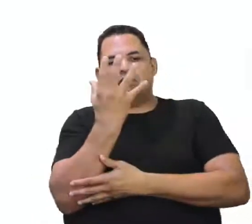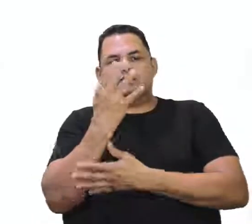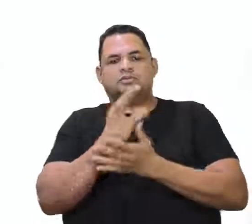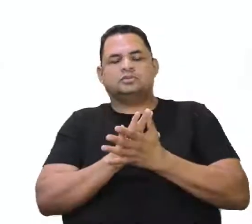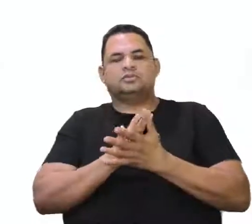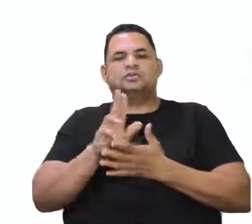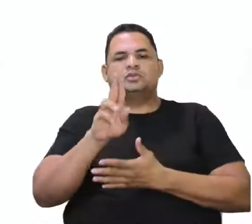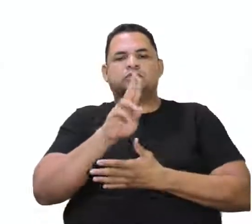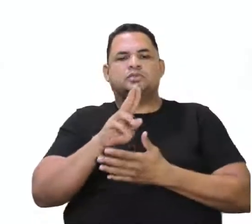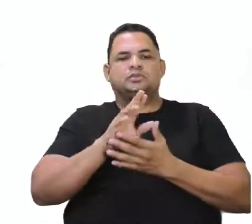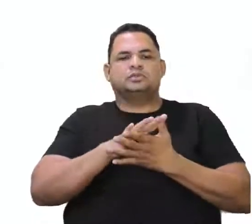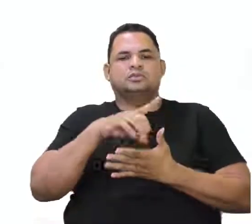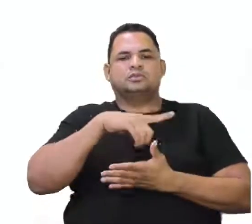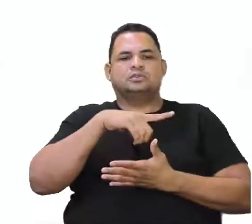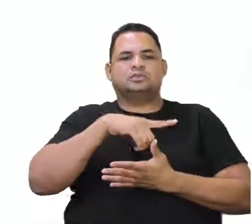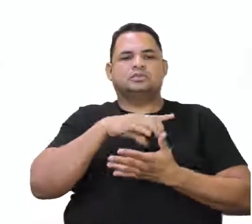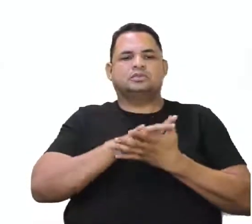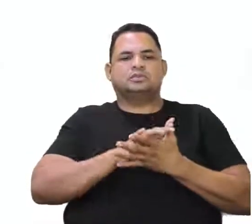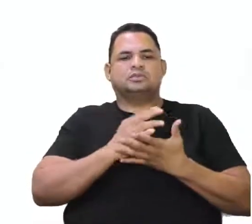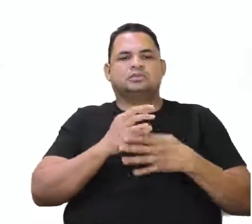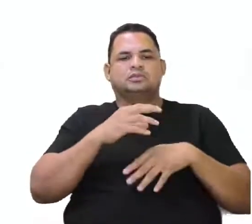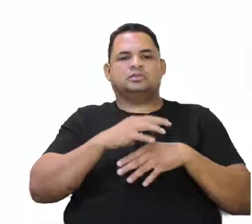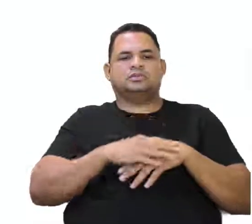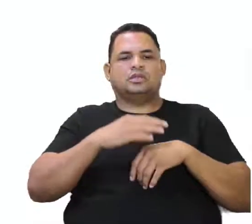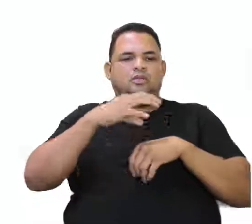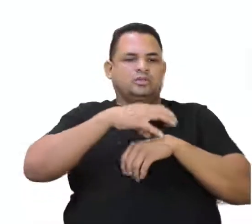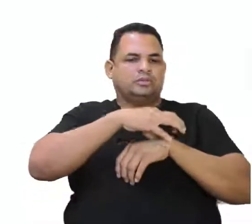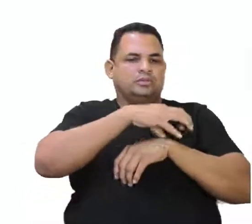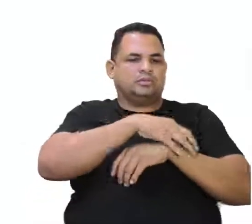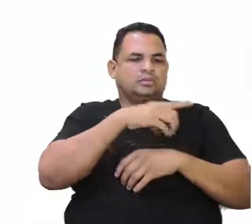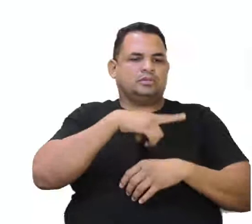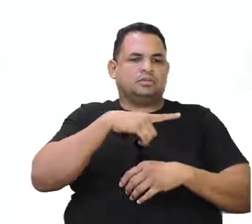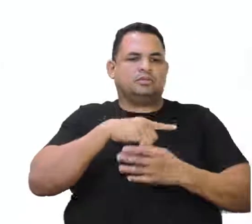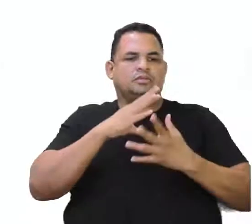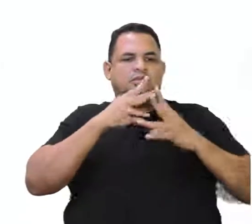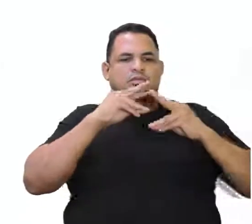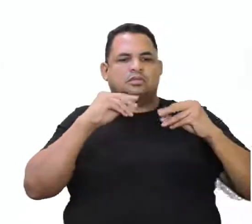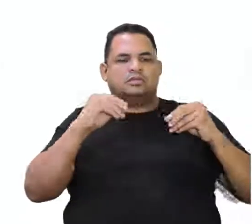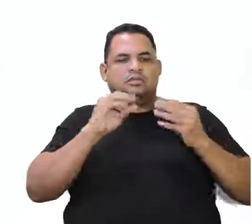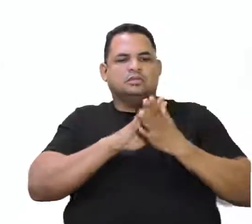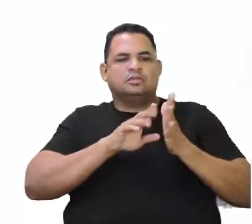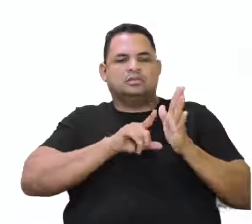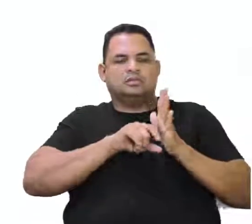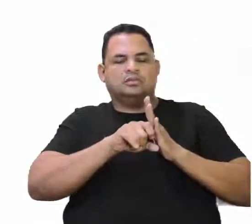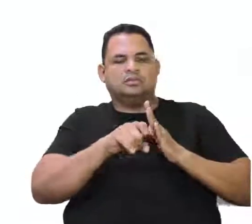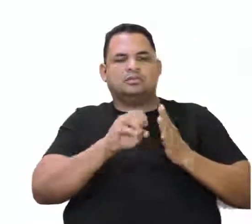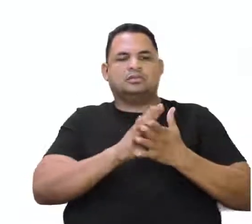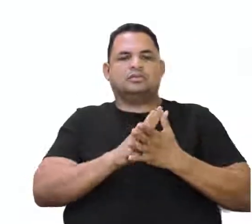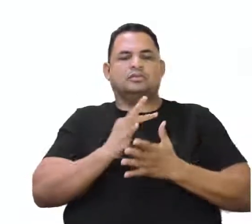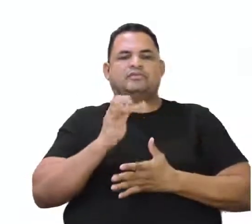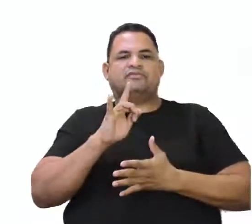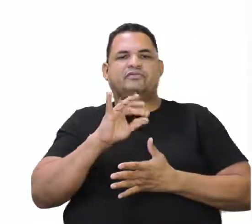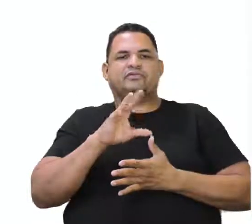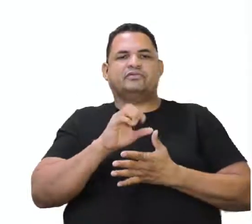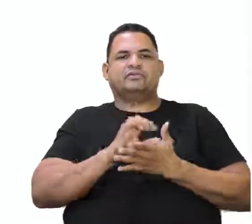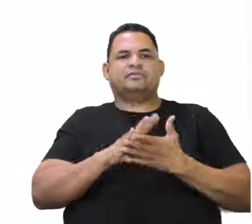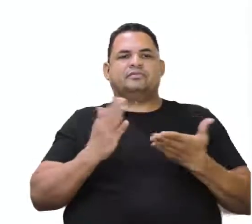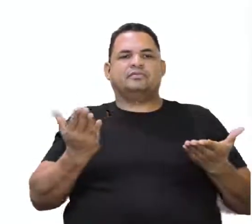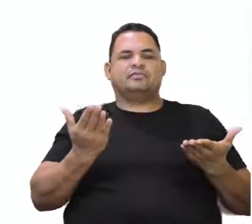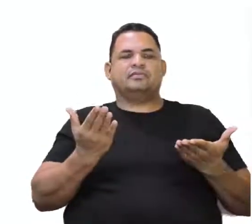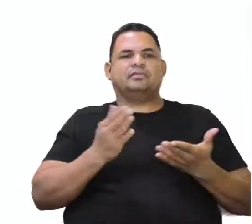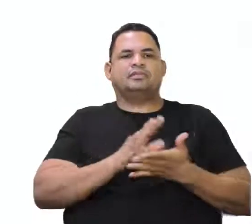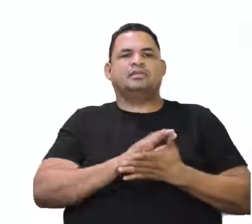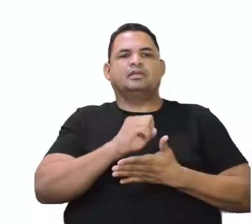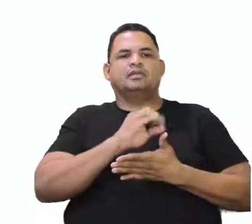Os consumidores, você tem o gafanhoto, o sapinho. E os decompositores, as bactérias, os fungos, tá bom? Com